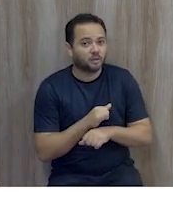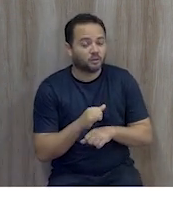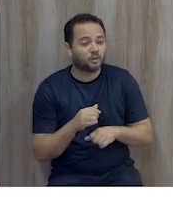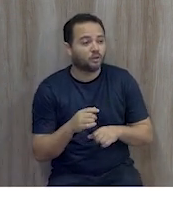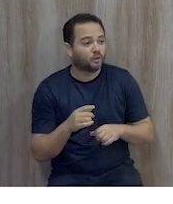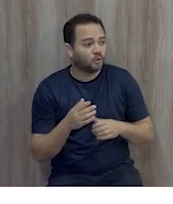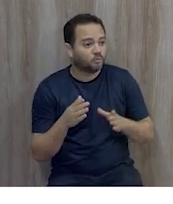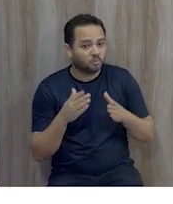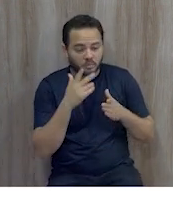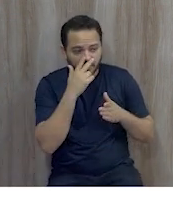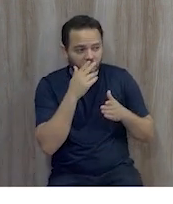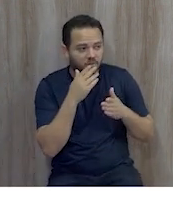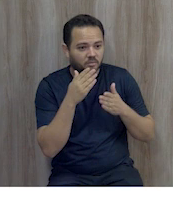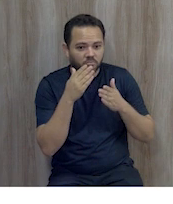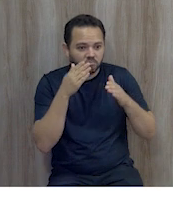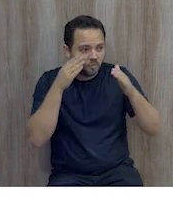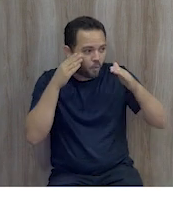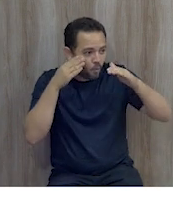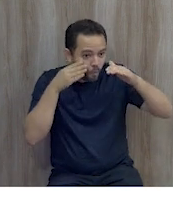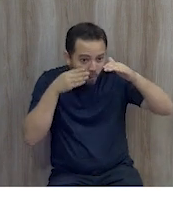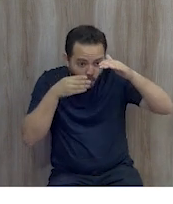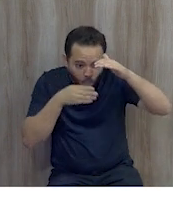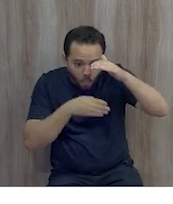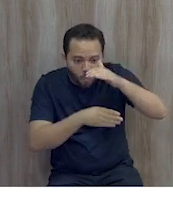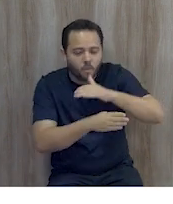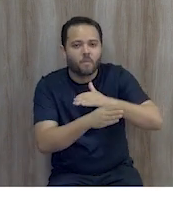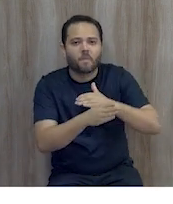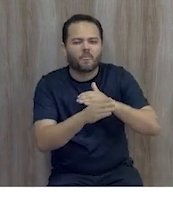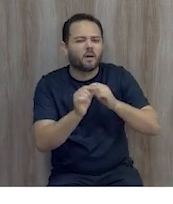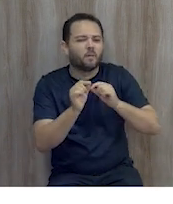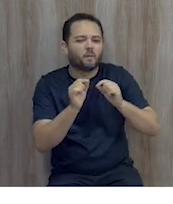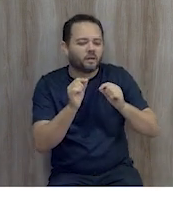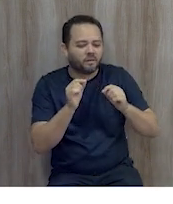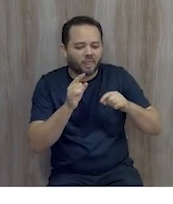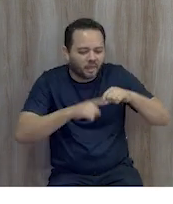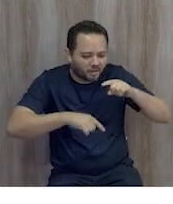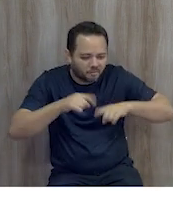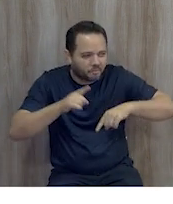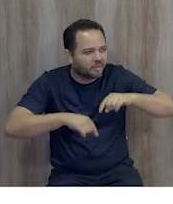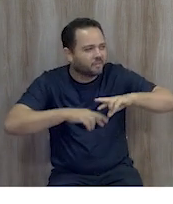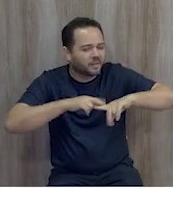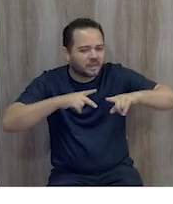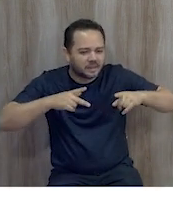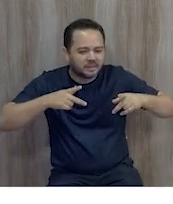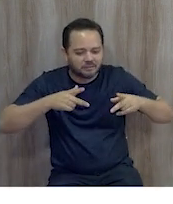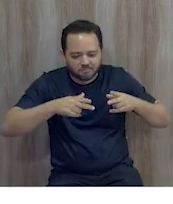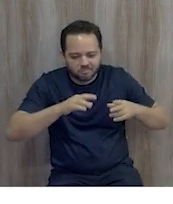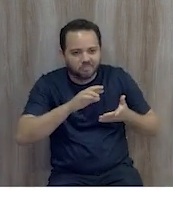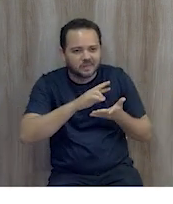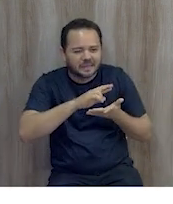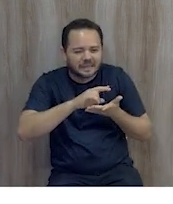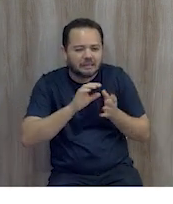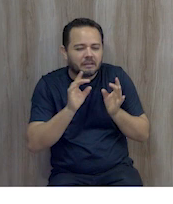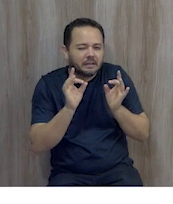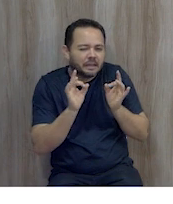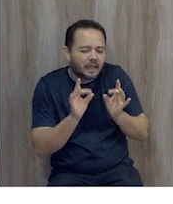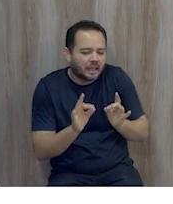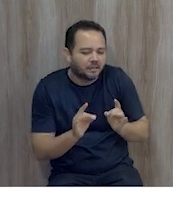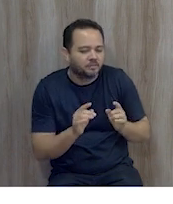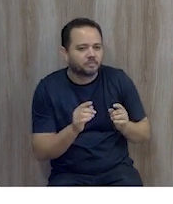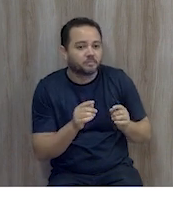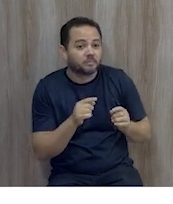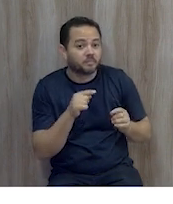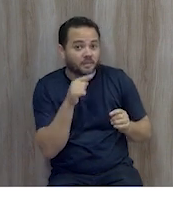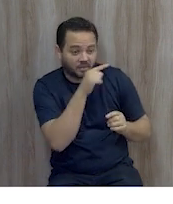um túnel, por isso que se chama tunelização, através de instrumentos delicados, né, de uma periodontia bem refinada, para que a